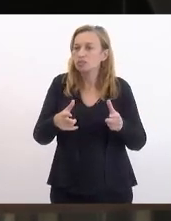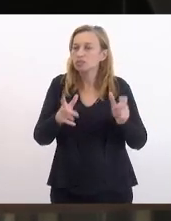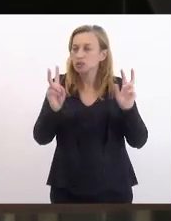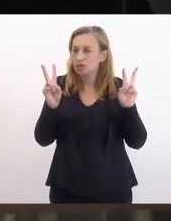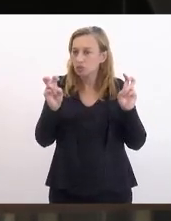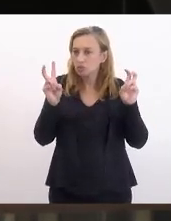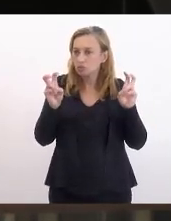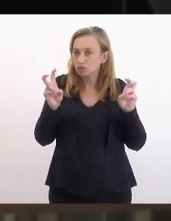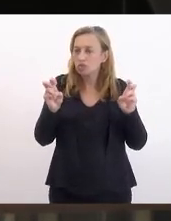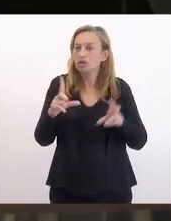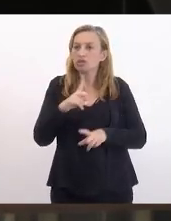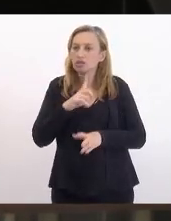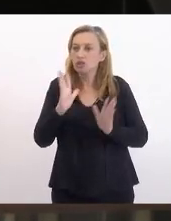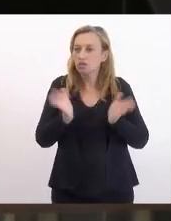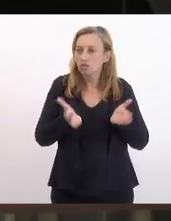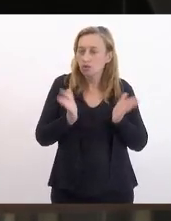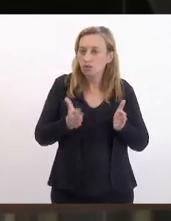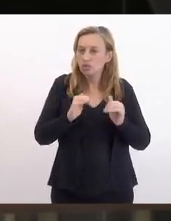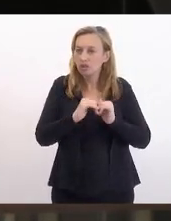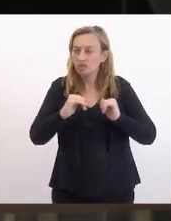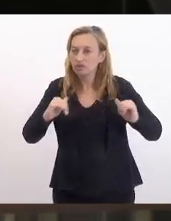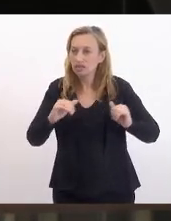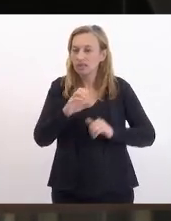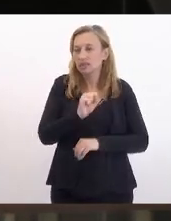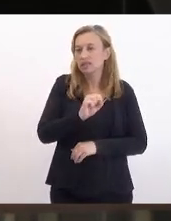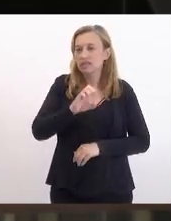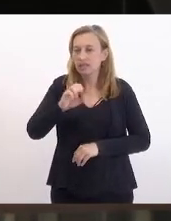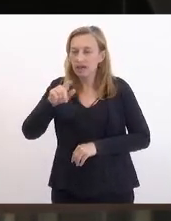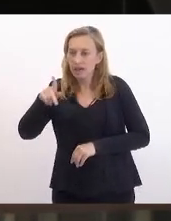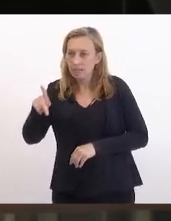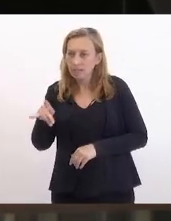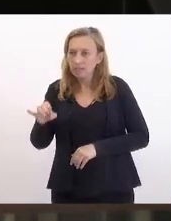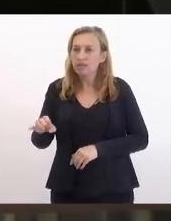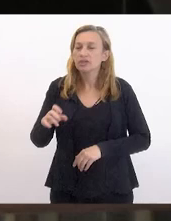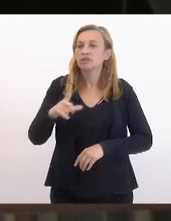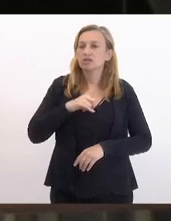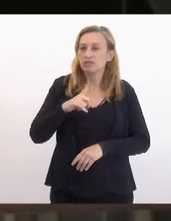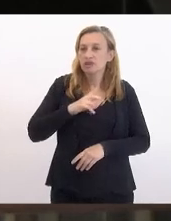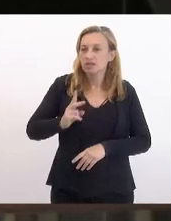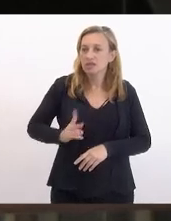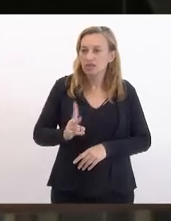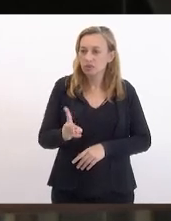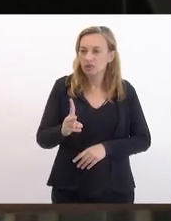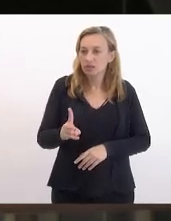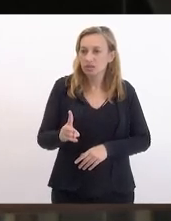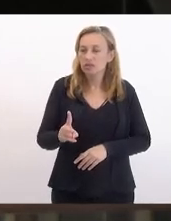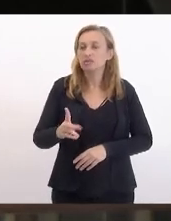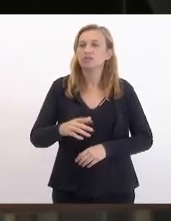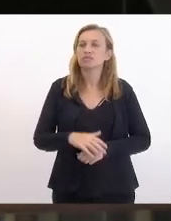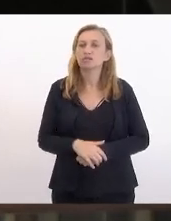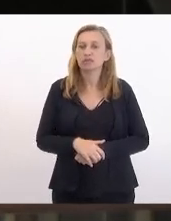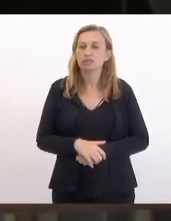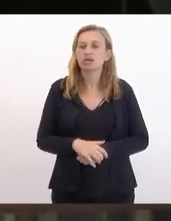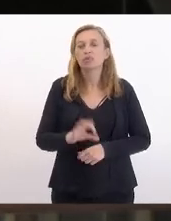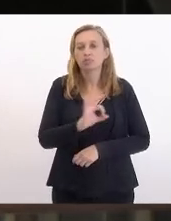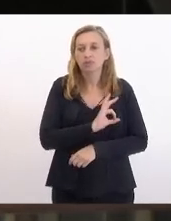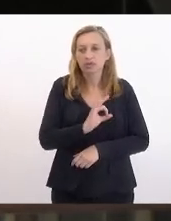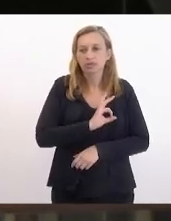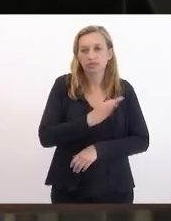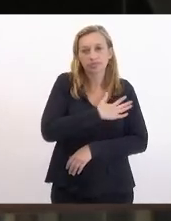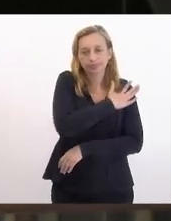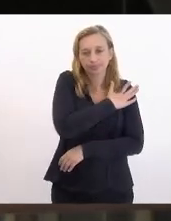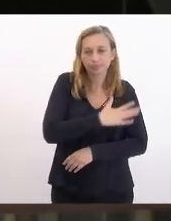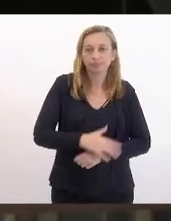casos que existe hoje de apostilamento na SEAP se tivesse andando de forma parecida com a polícia